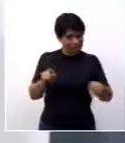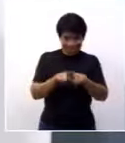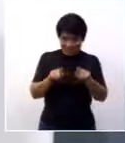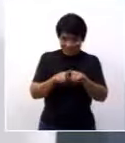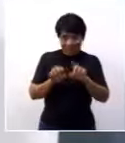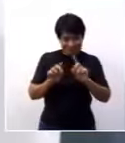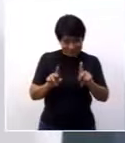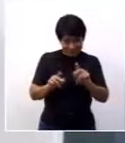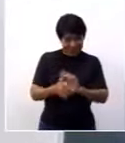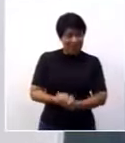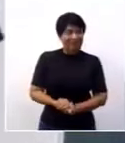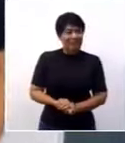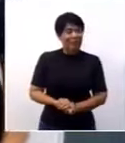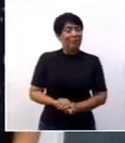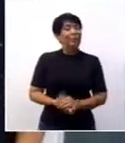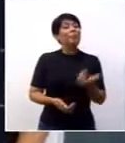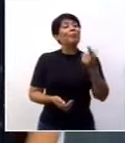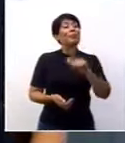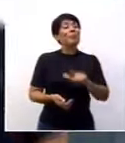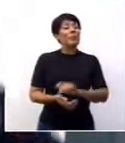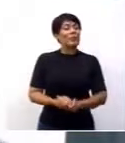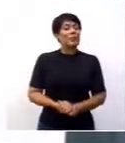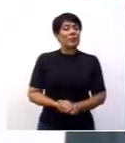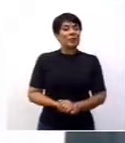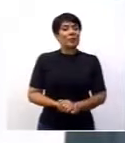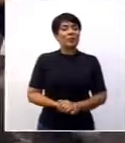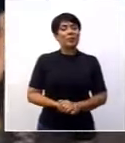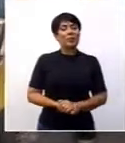ok? Vamos lá, próximo.